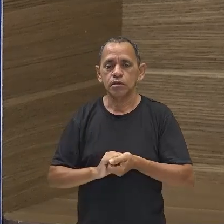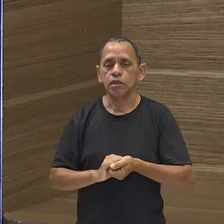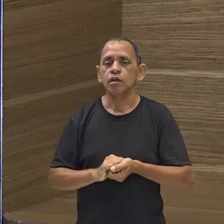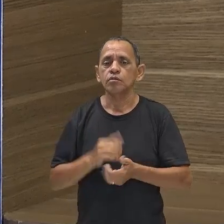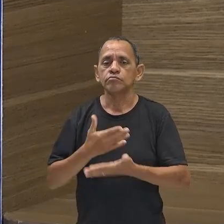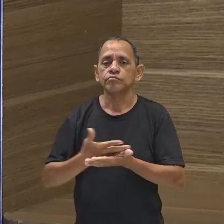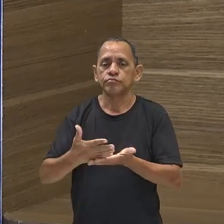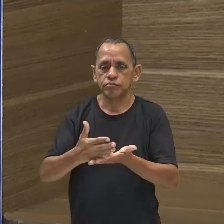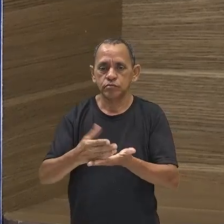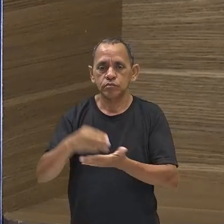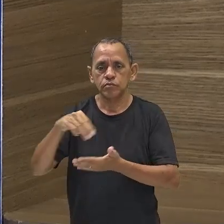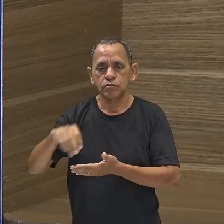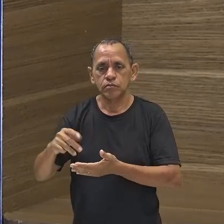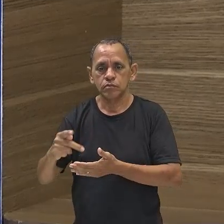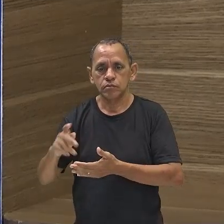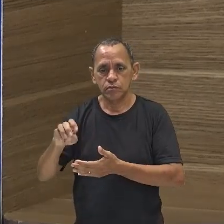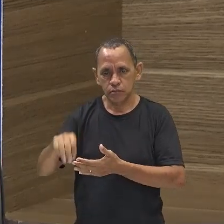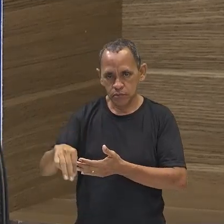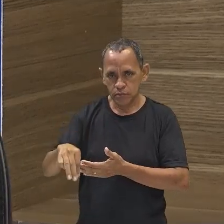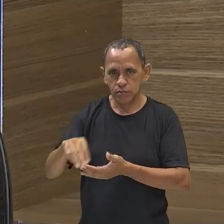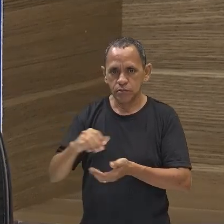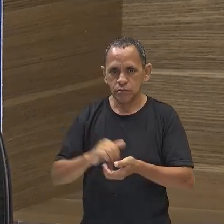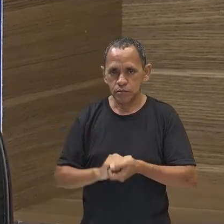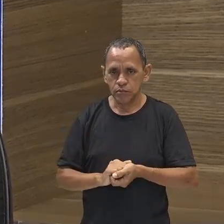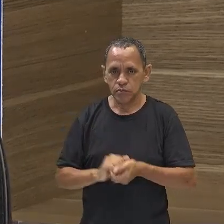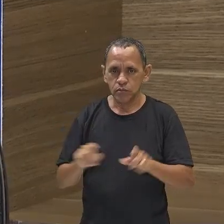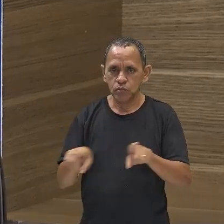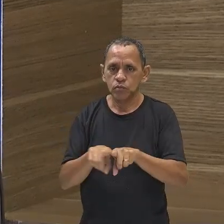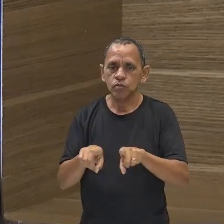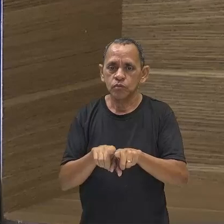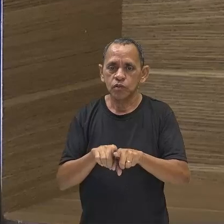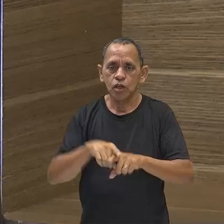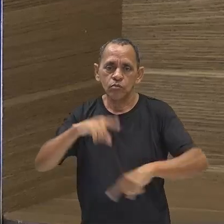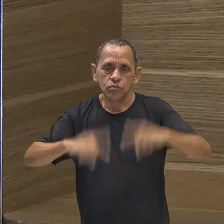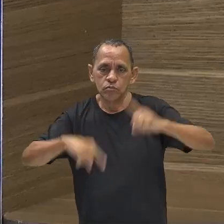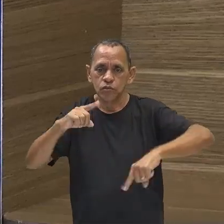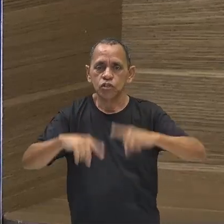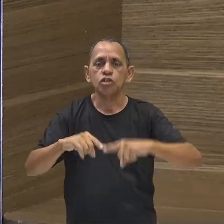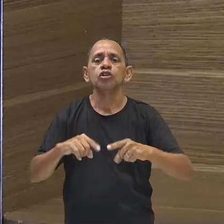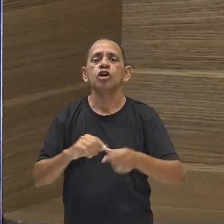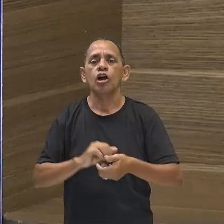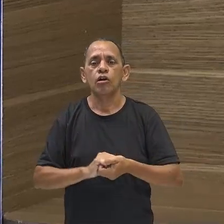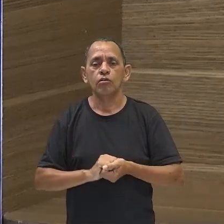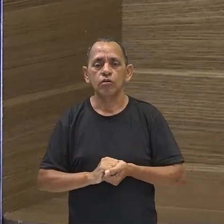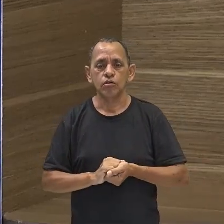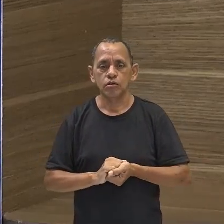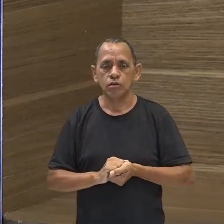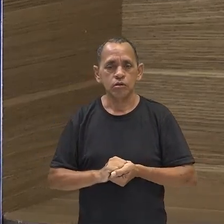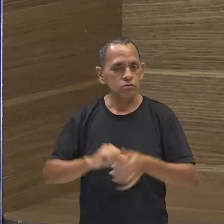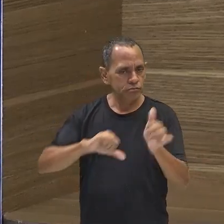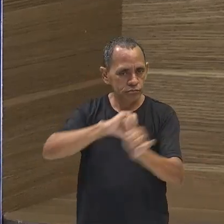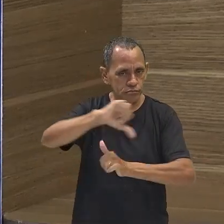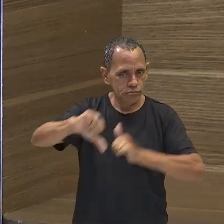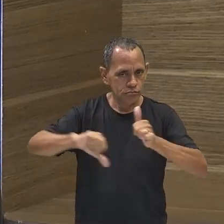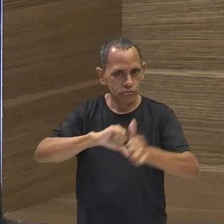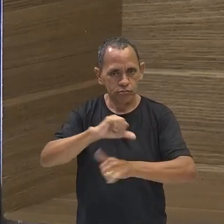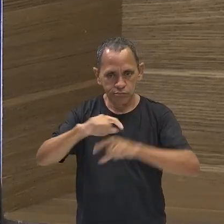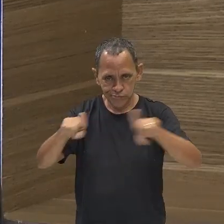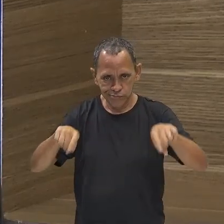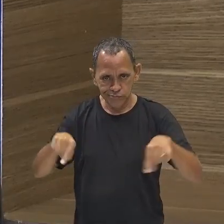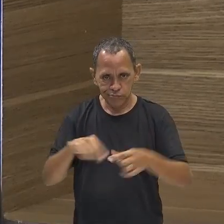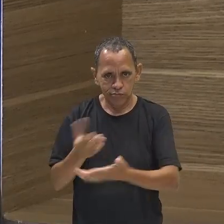Então, assim, o equipamento ele não vai trocar de sala. Quem vai trocar de sala é o professor, no caso,